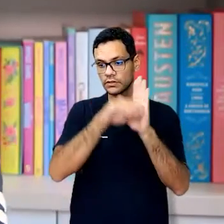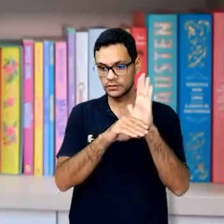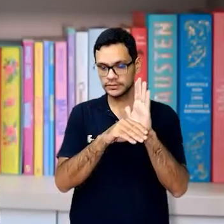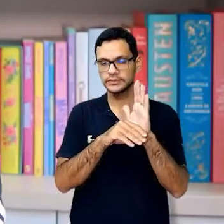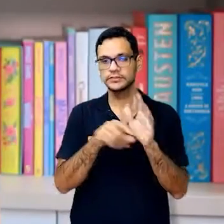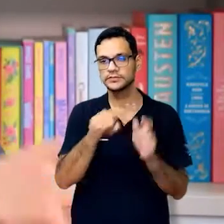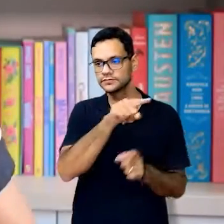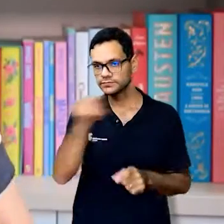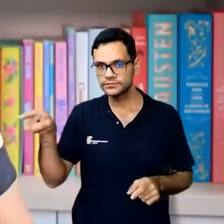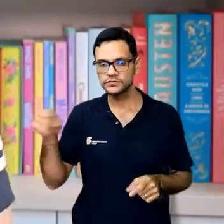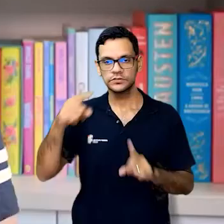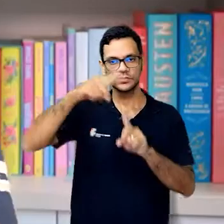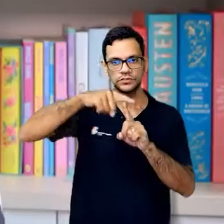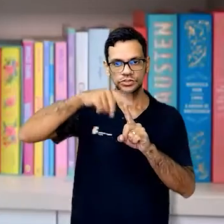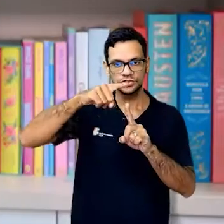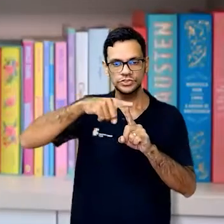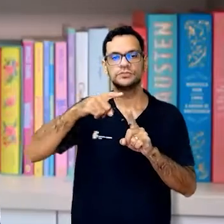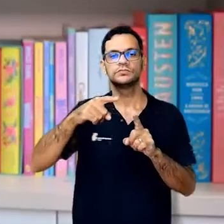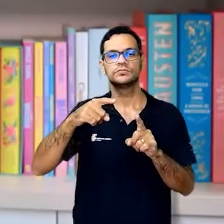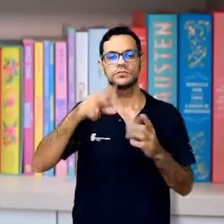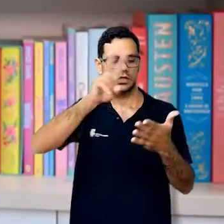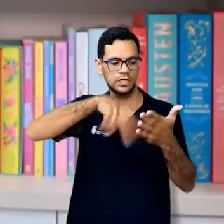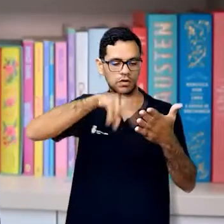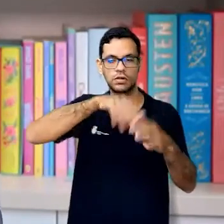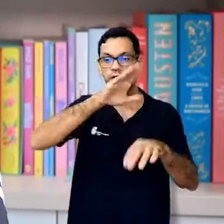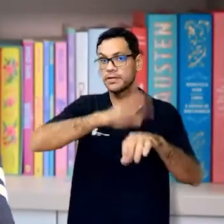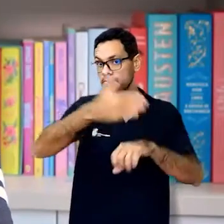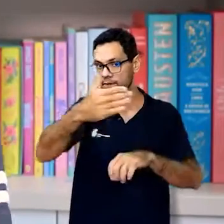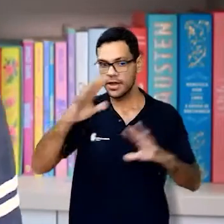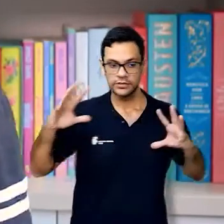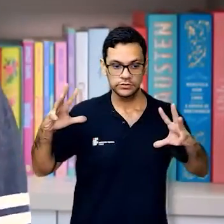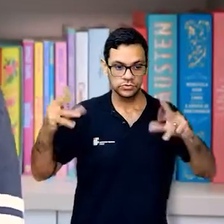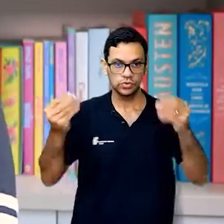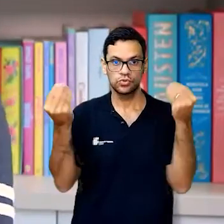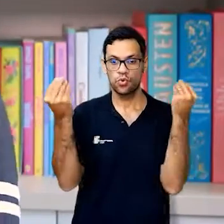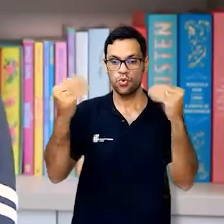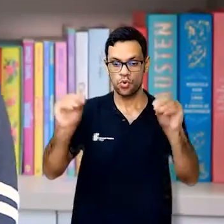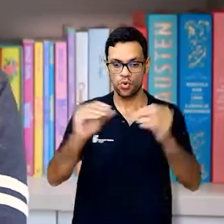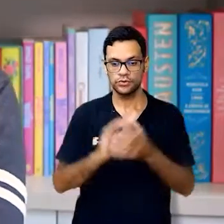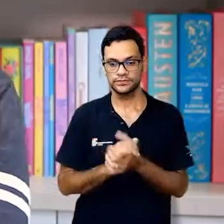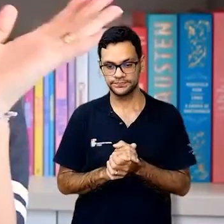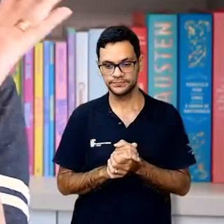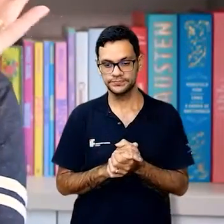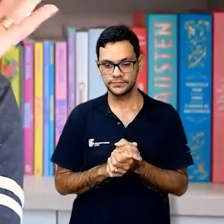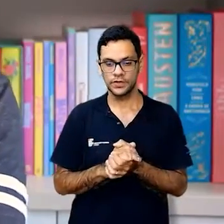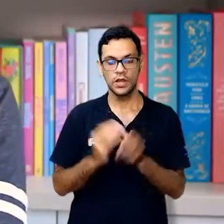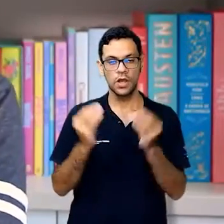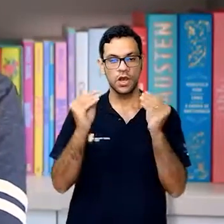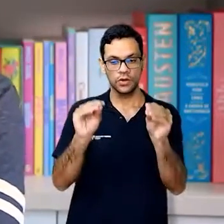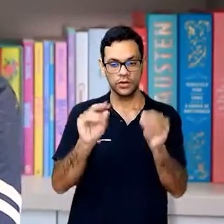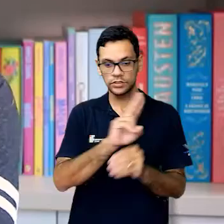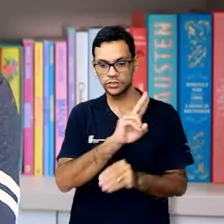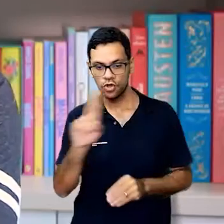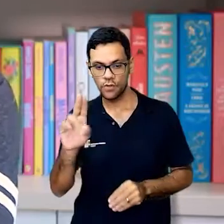clássico nessa lista, porque de fato, como eu falei pra vocês, é o tipo de gênero que eu acho que eu leio mais, assim, de todos. Então eu coloquei o David Copperfield nessa